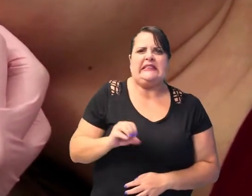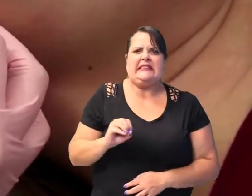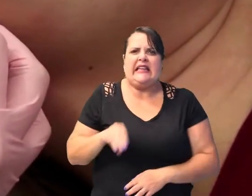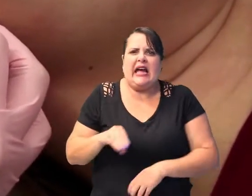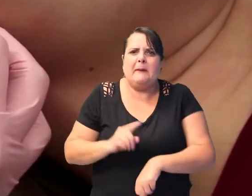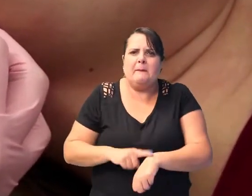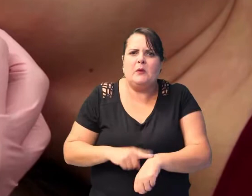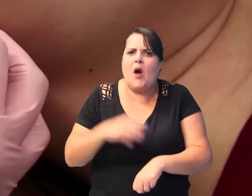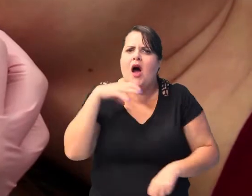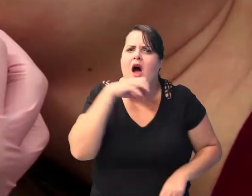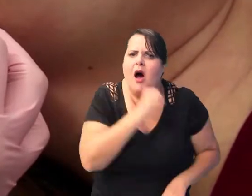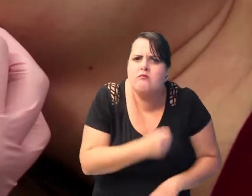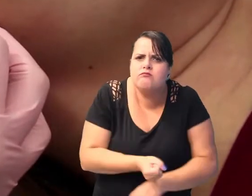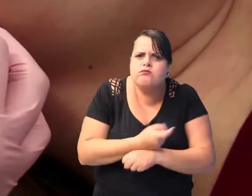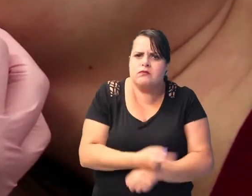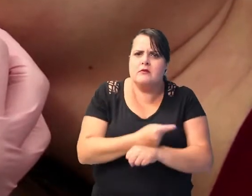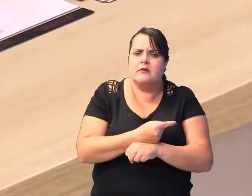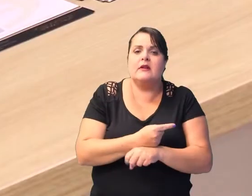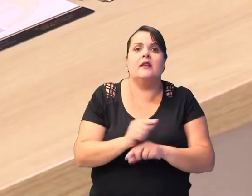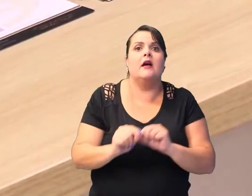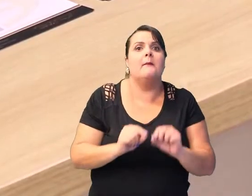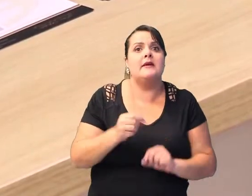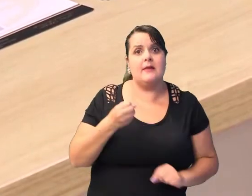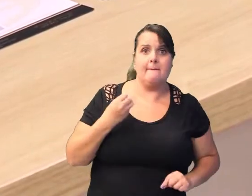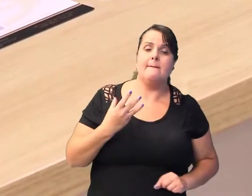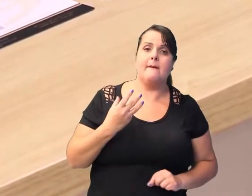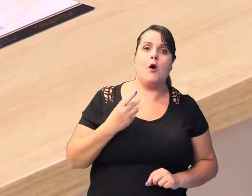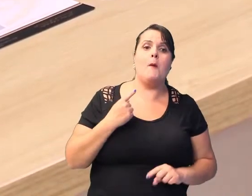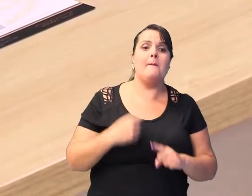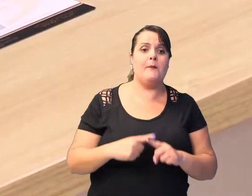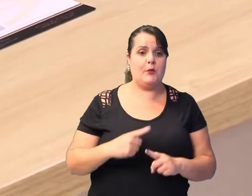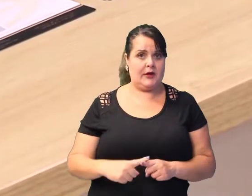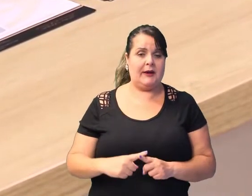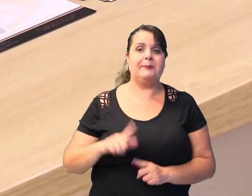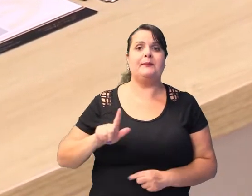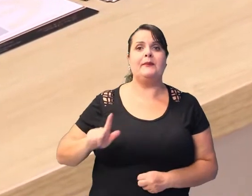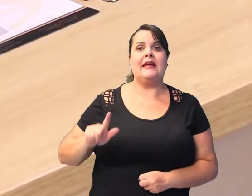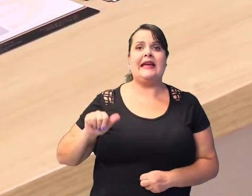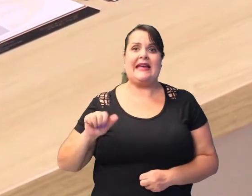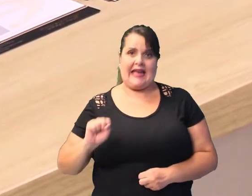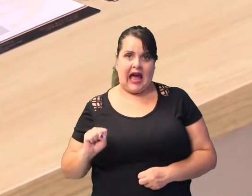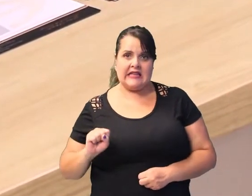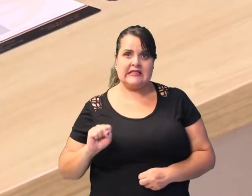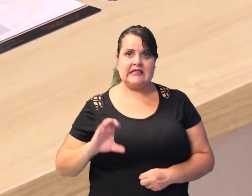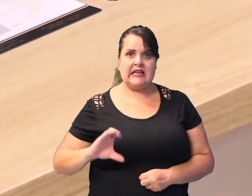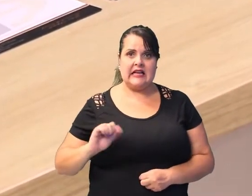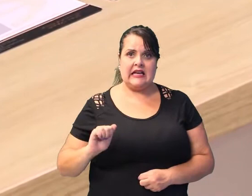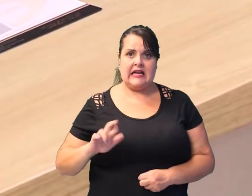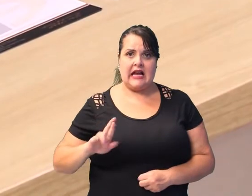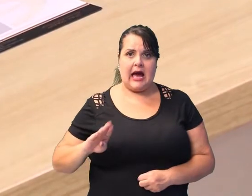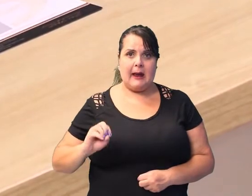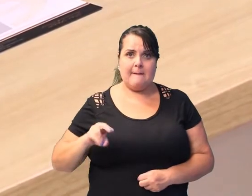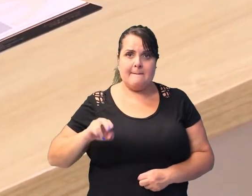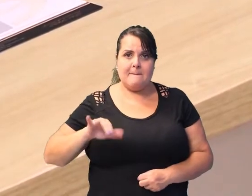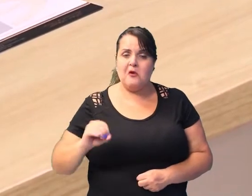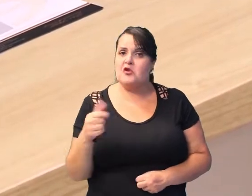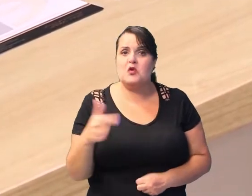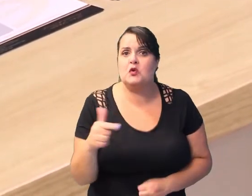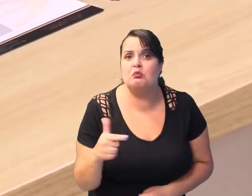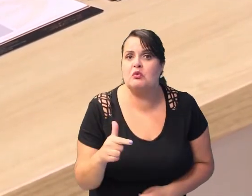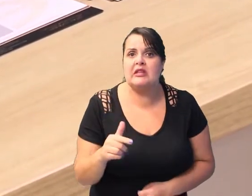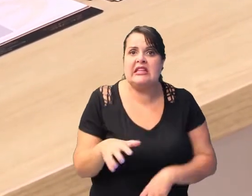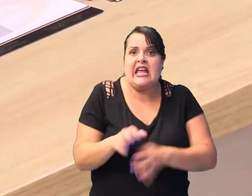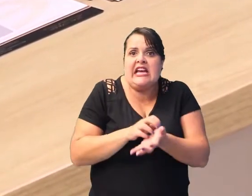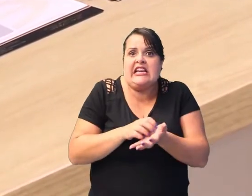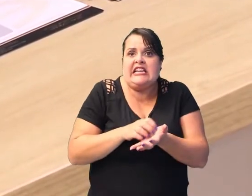minutos e vale muito a pena pelo resultado a vantagem desse tratamento é que mudar carbônico medicinal ele não causa alergia na